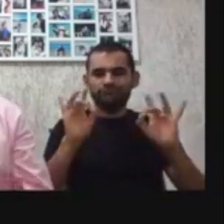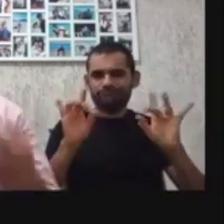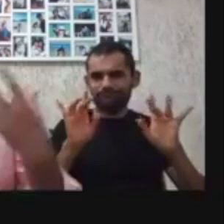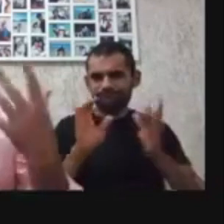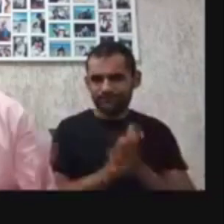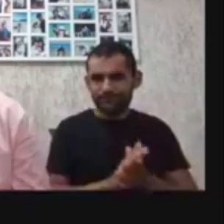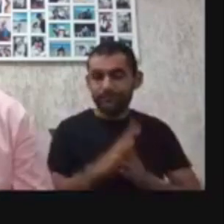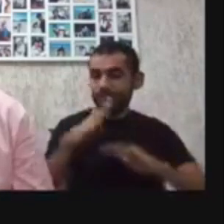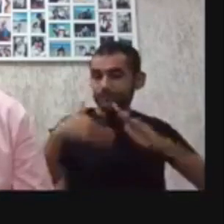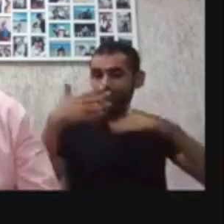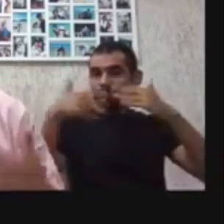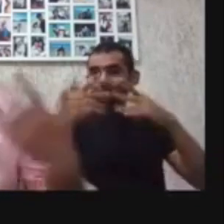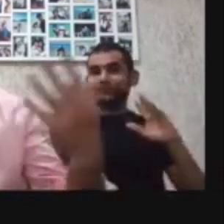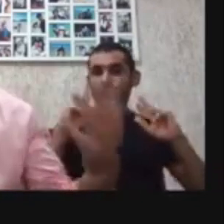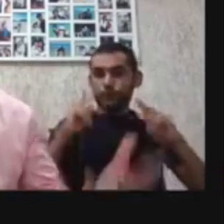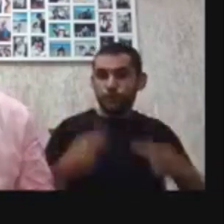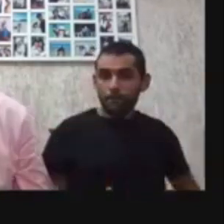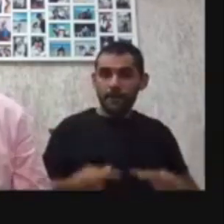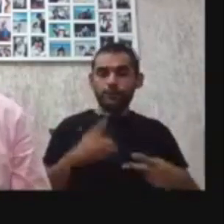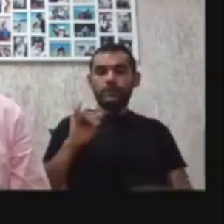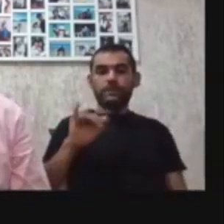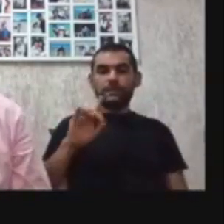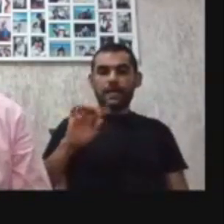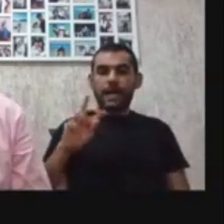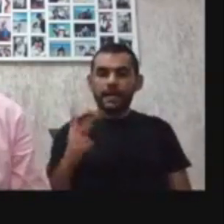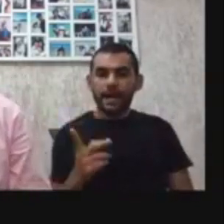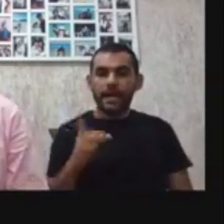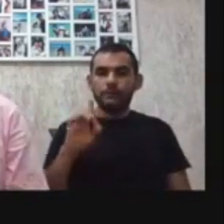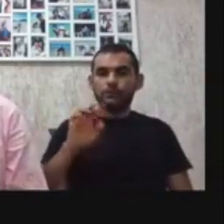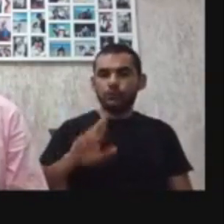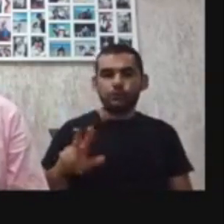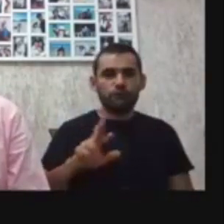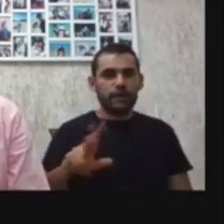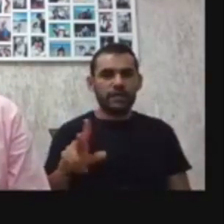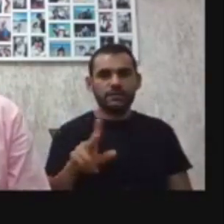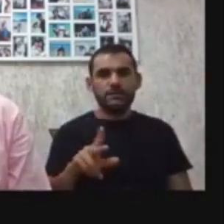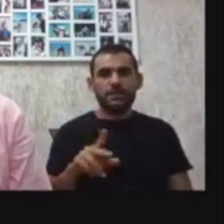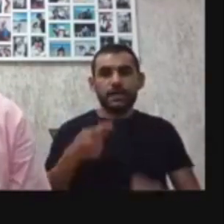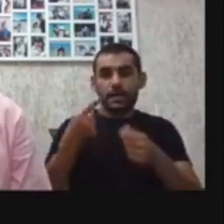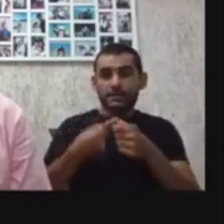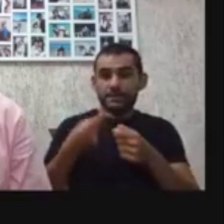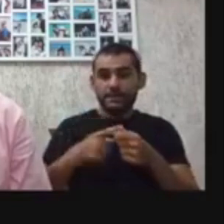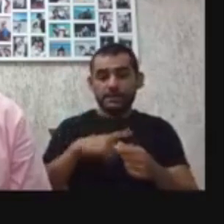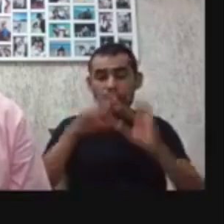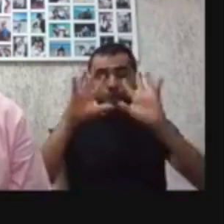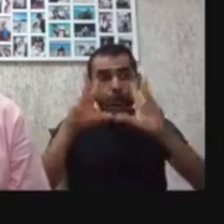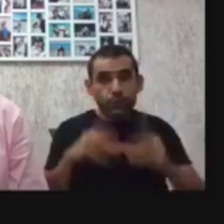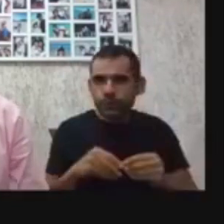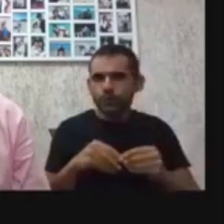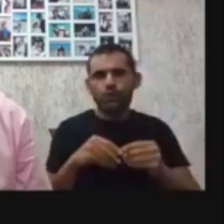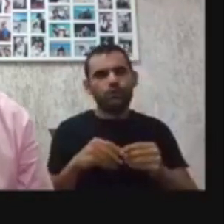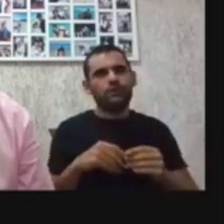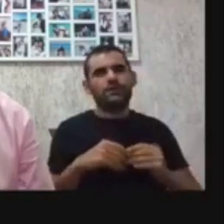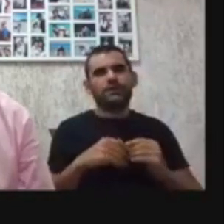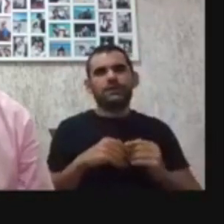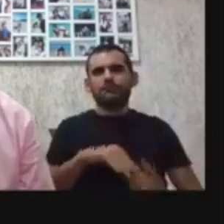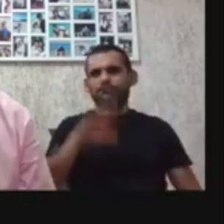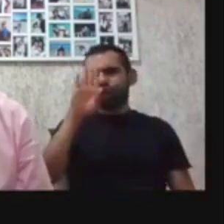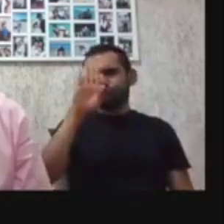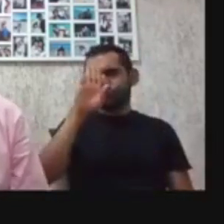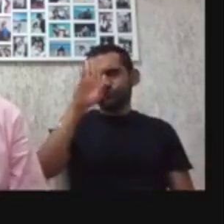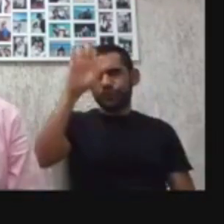gente buscar um desenvolvimento humano, um IDH diferente, e tem a nossa cidade, tem tudo para ser